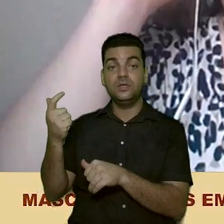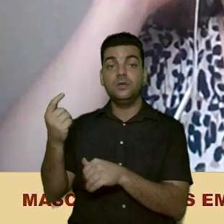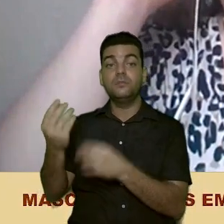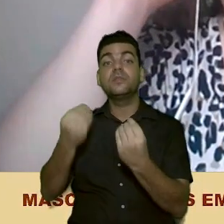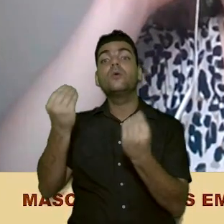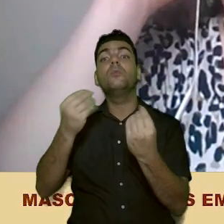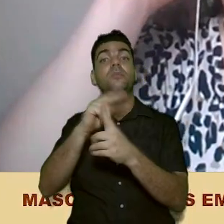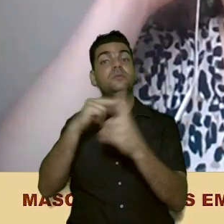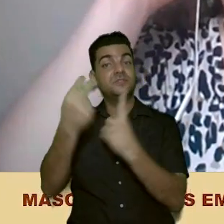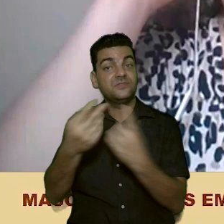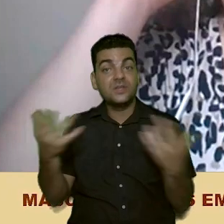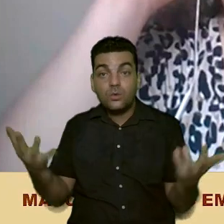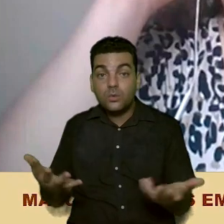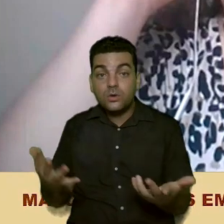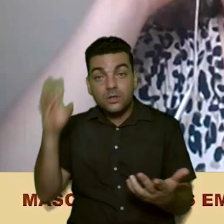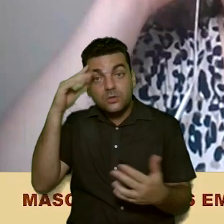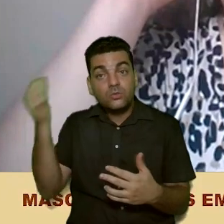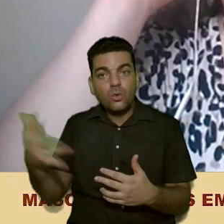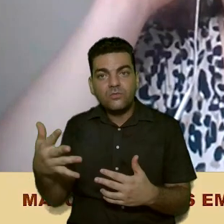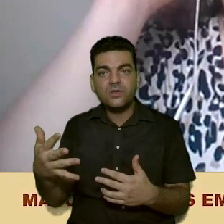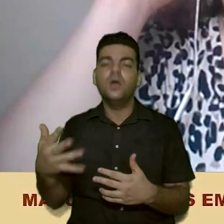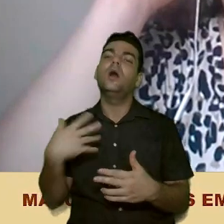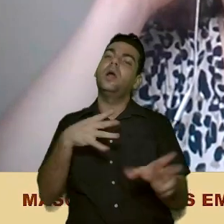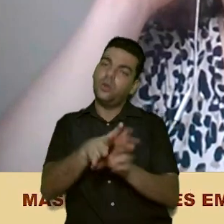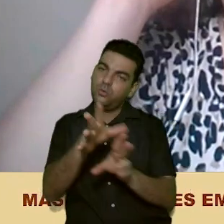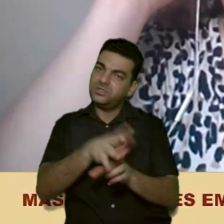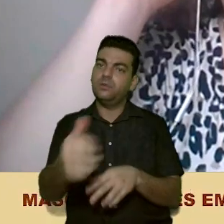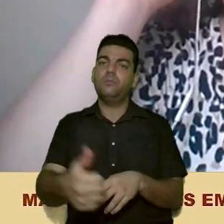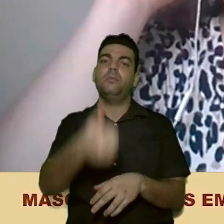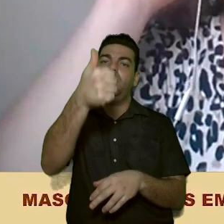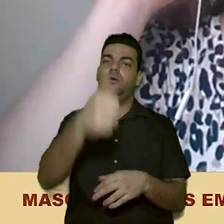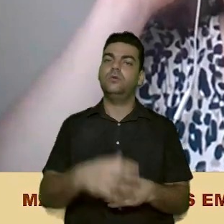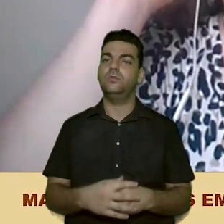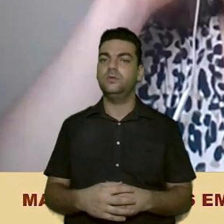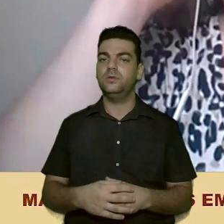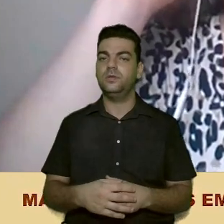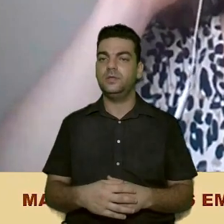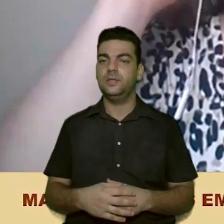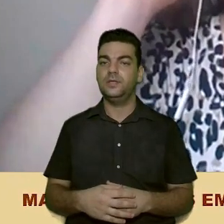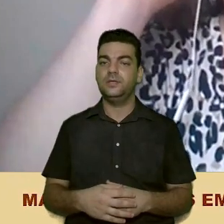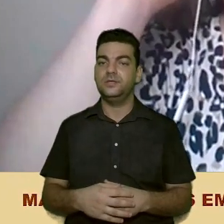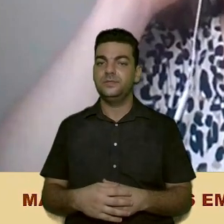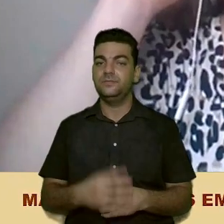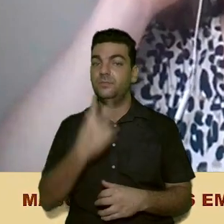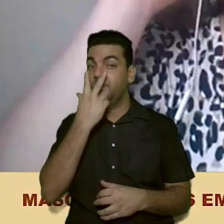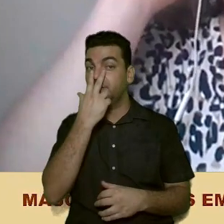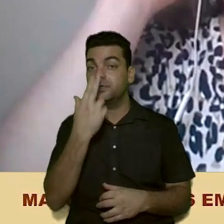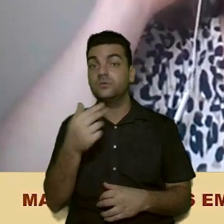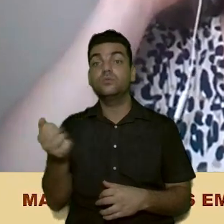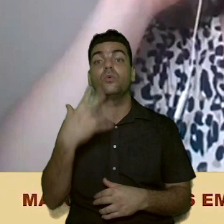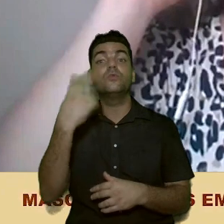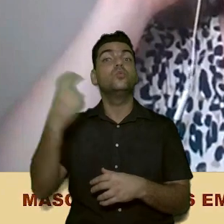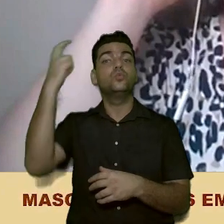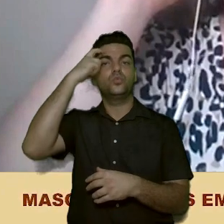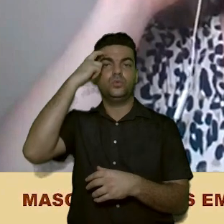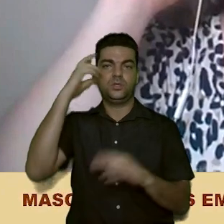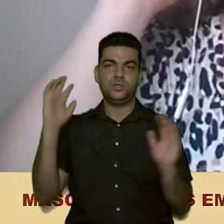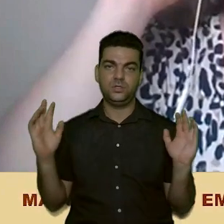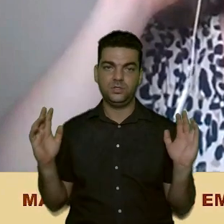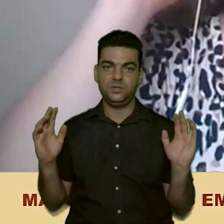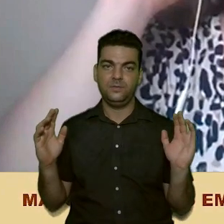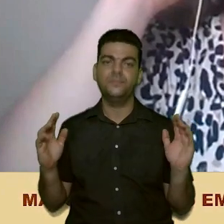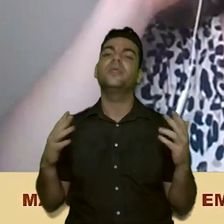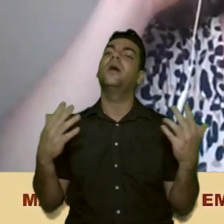essa perspectiva, ele começa a orientar o filho de uma outra maneira. Ele começa a criar uma nova cultura. E aí a gente